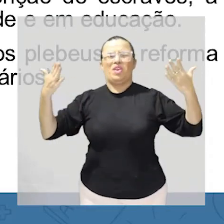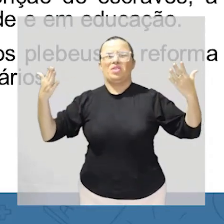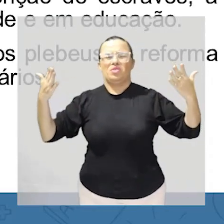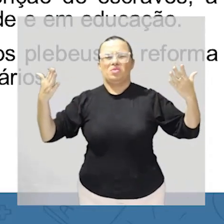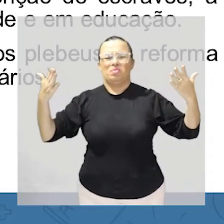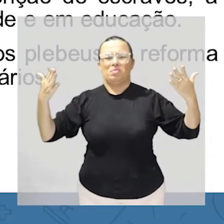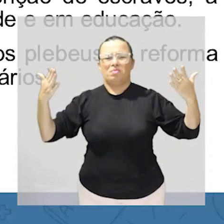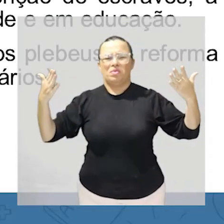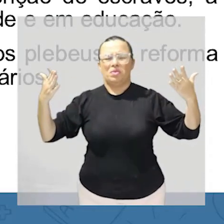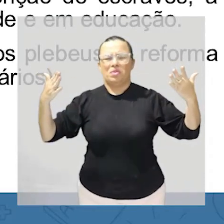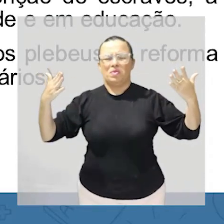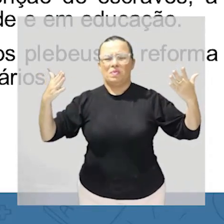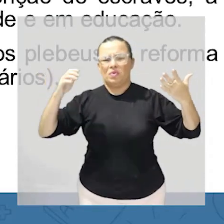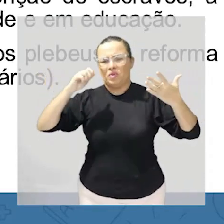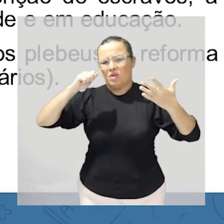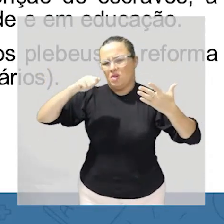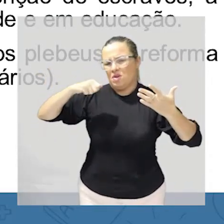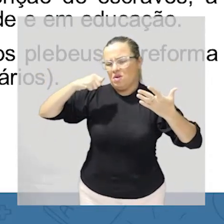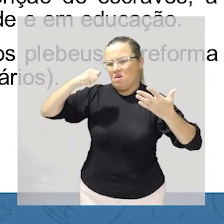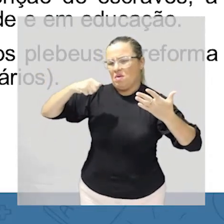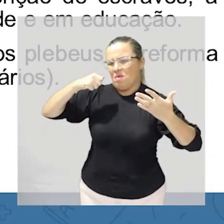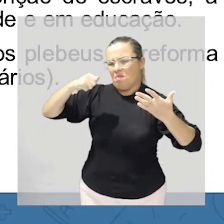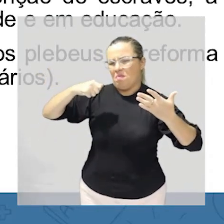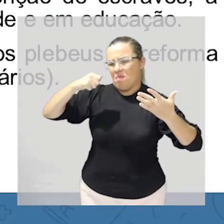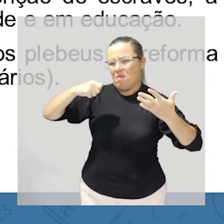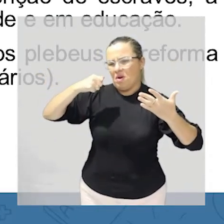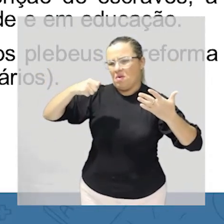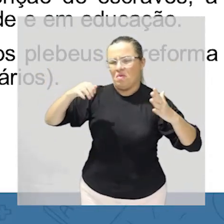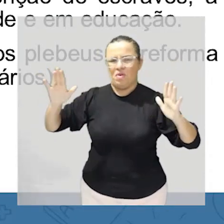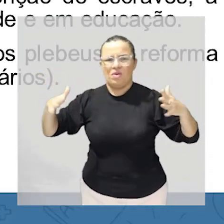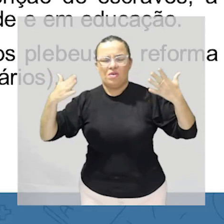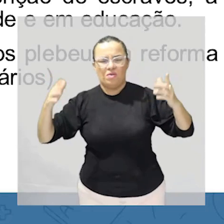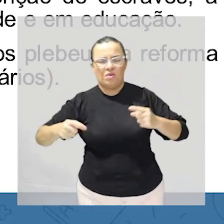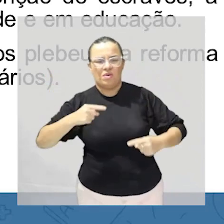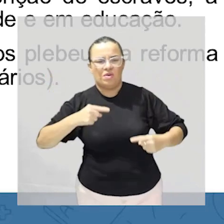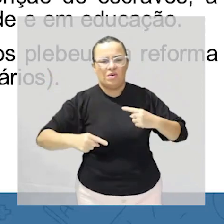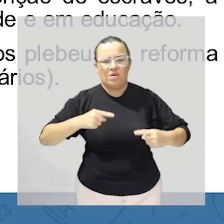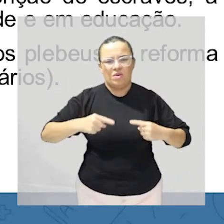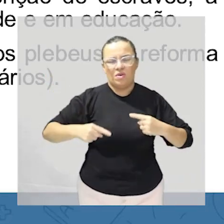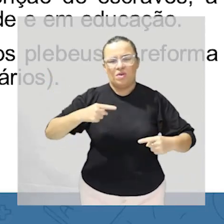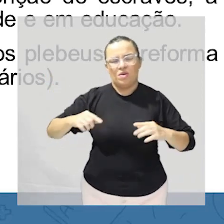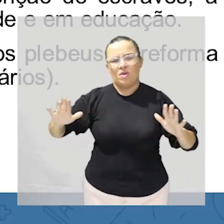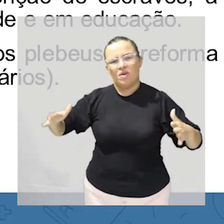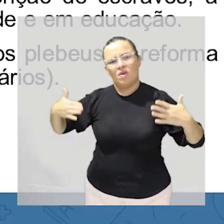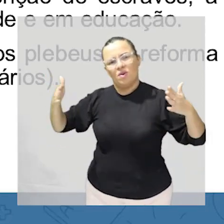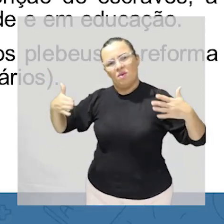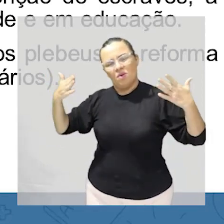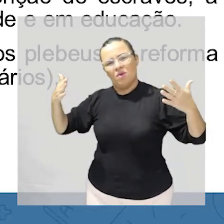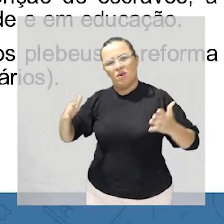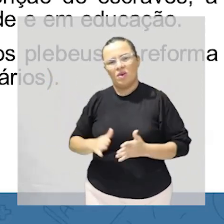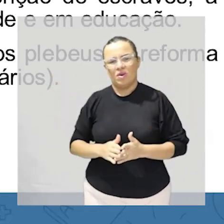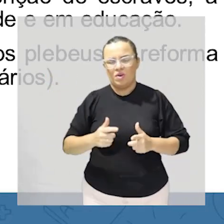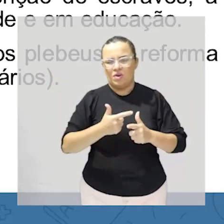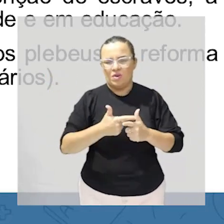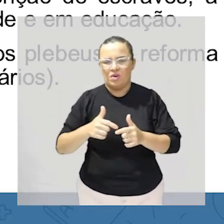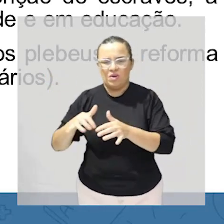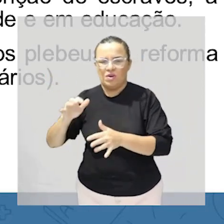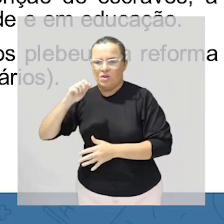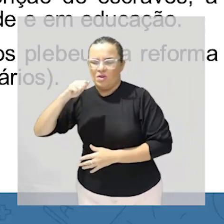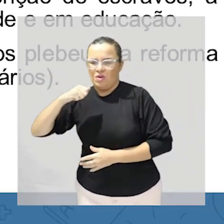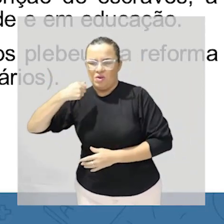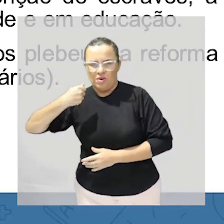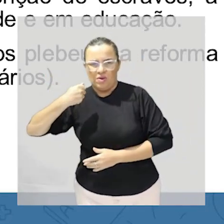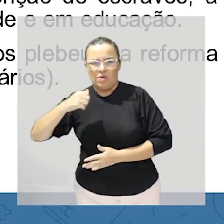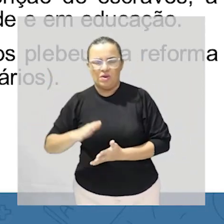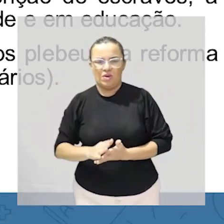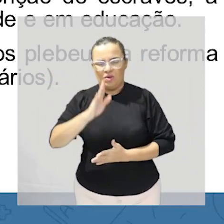de pão e circo. Eles não falam da política de diversão e distribuição de pão gratuito